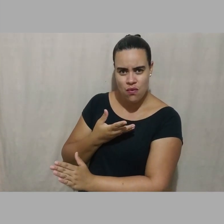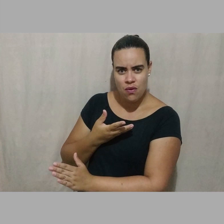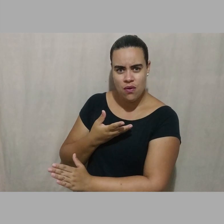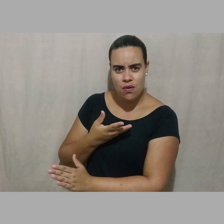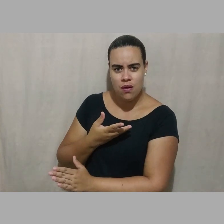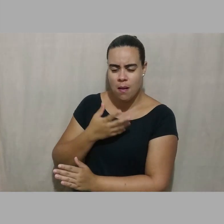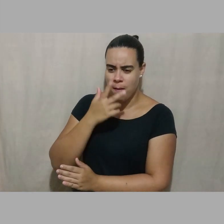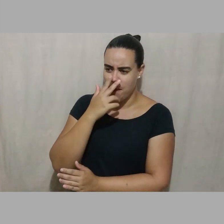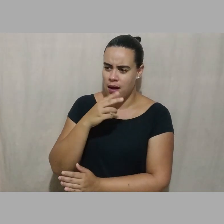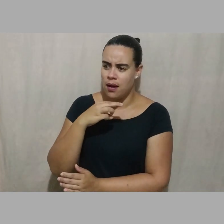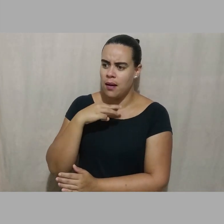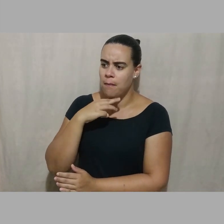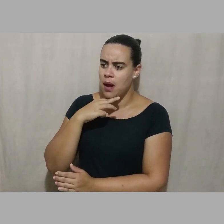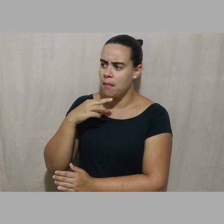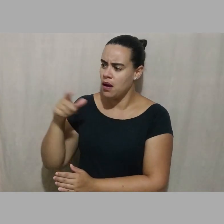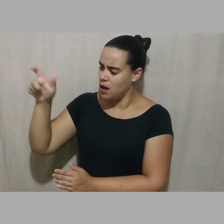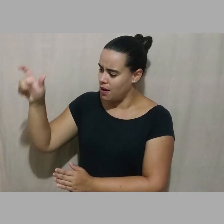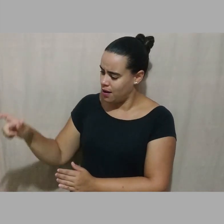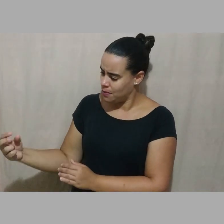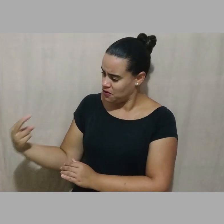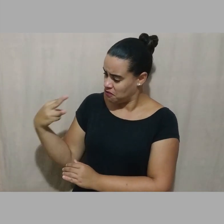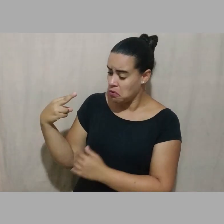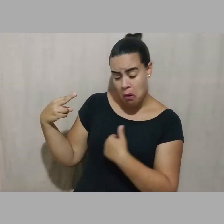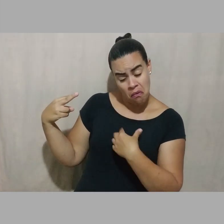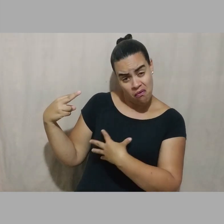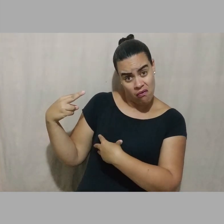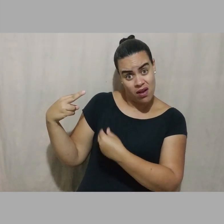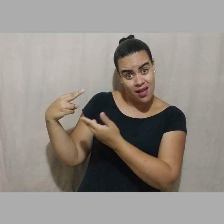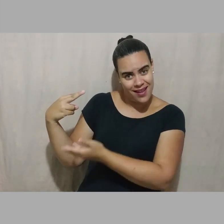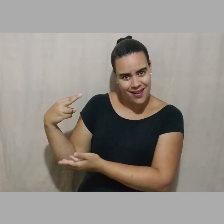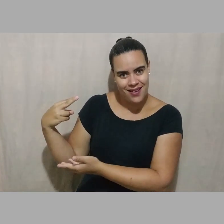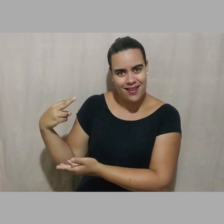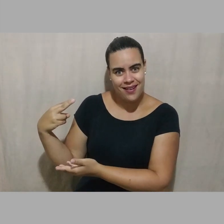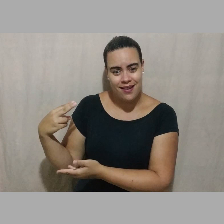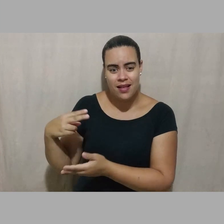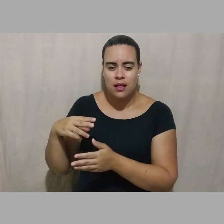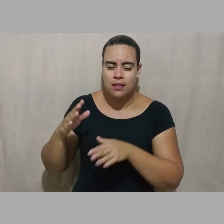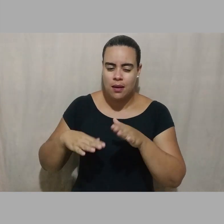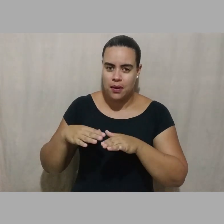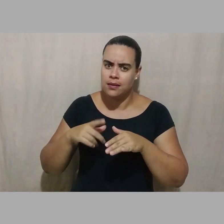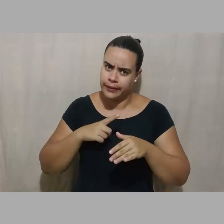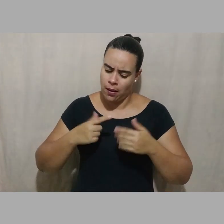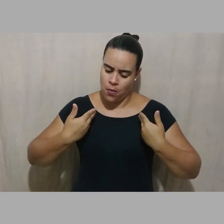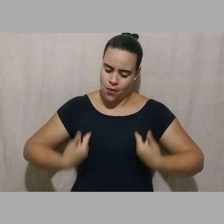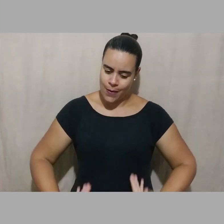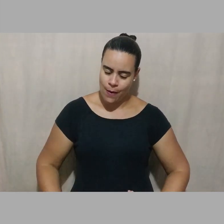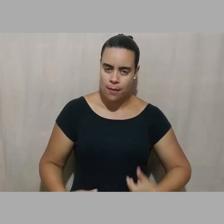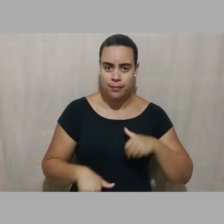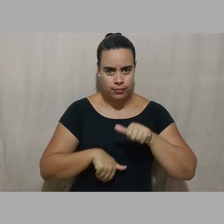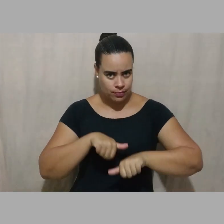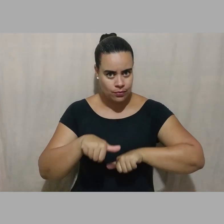Até então, ela nunca tinha deixado de ver em mim a sua filha. Vinha editando visualmente as mudanças no meu corpo com a sua